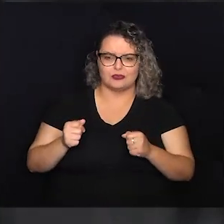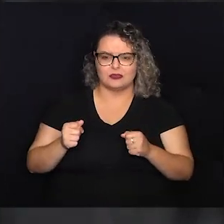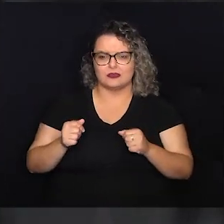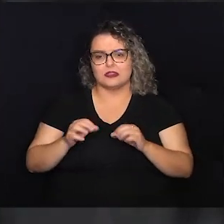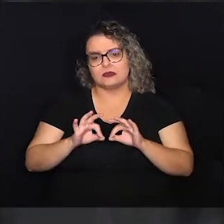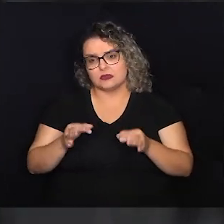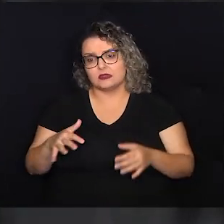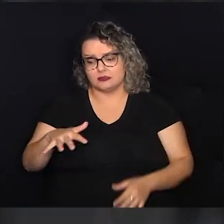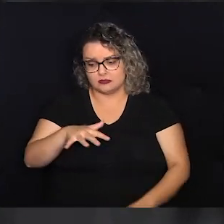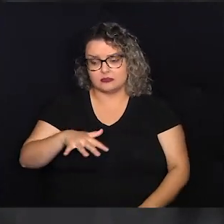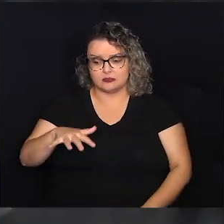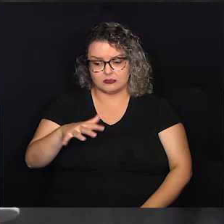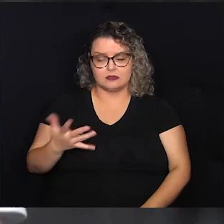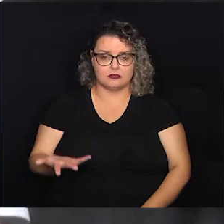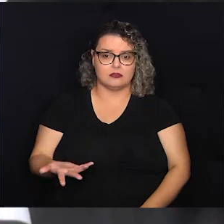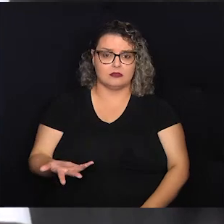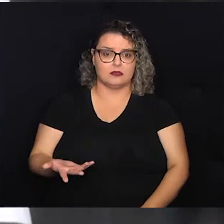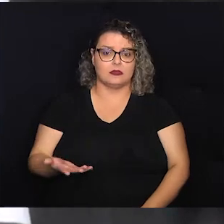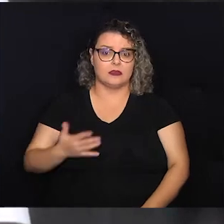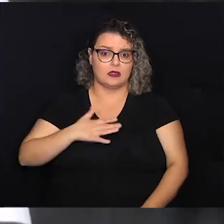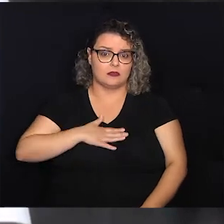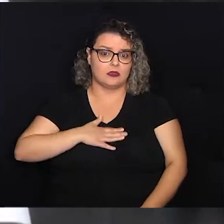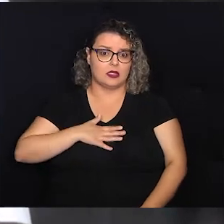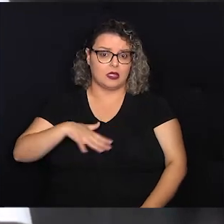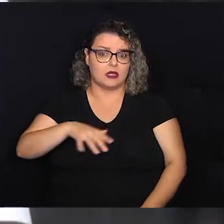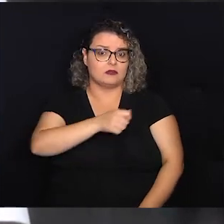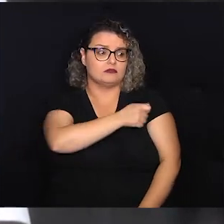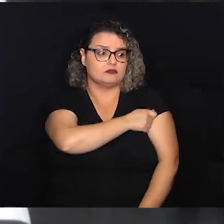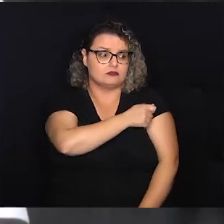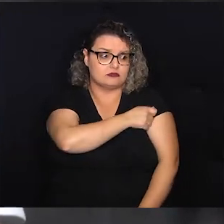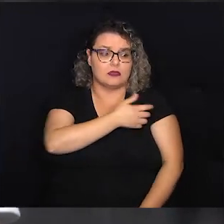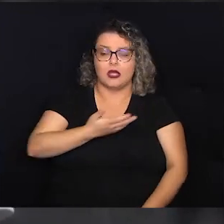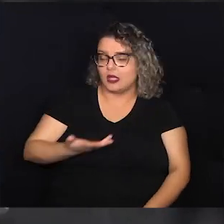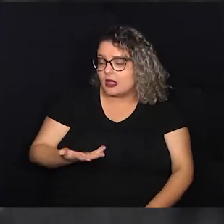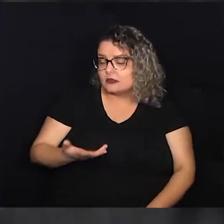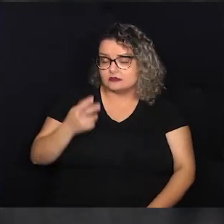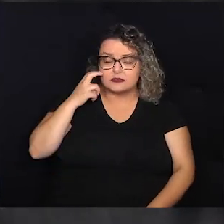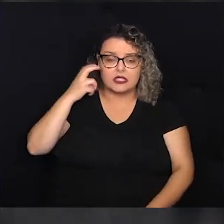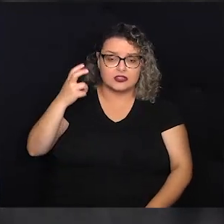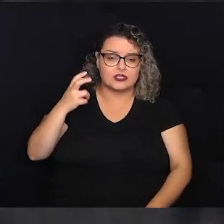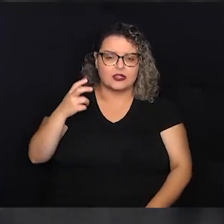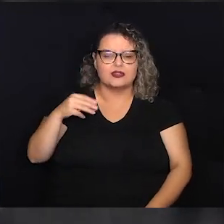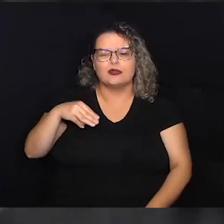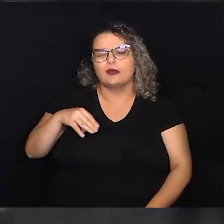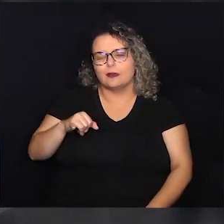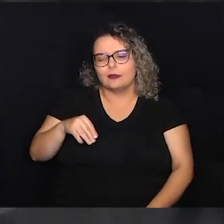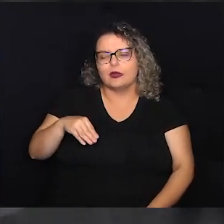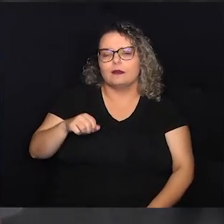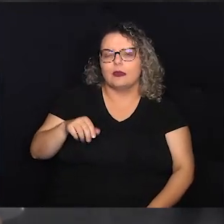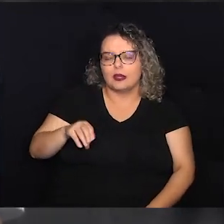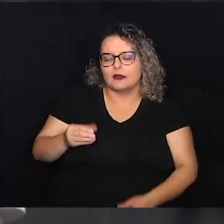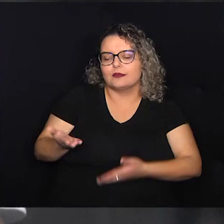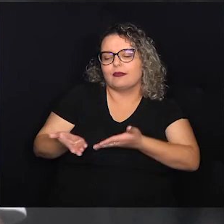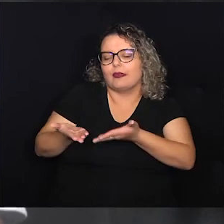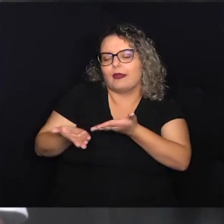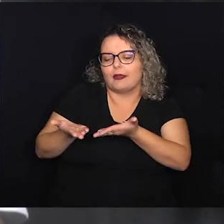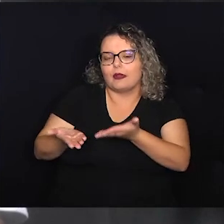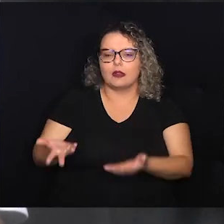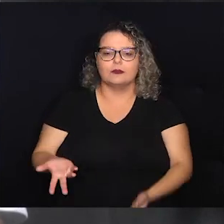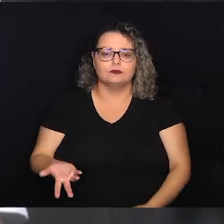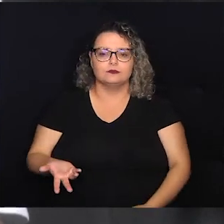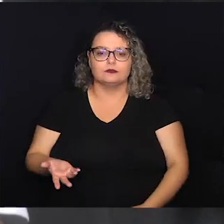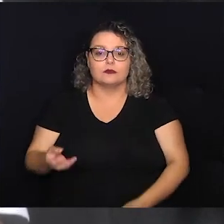modéstia à parte, na minha região, considerado um aluno, um crânio muito inteligente, mimado, e depois